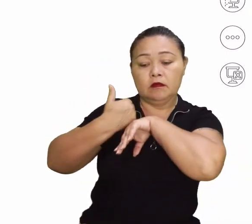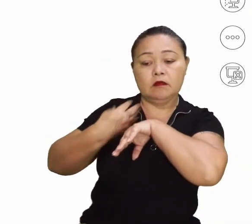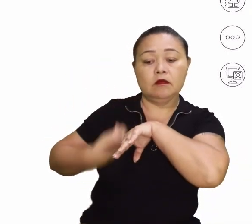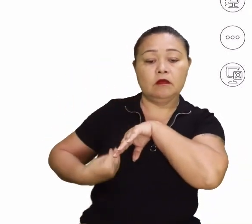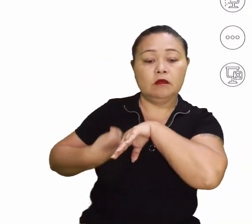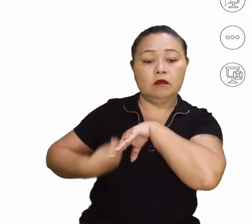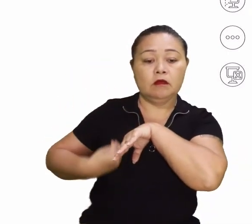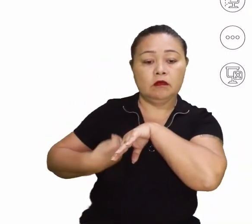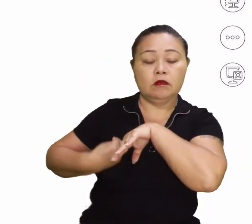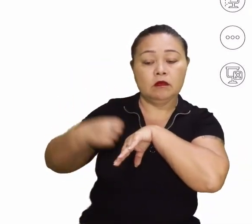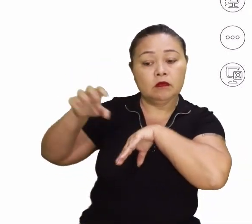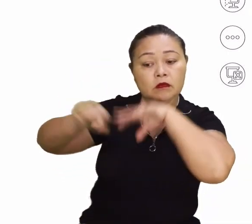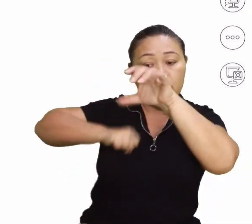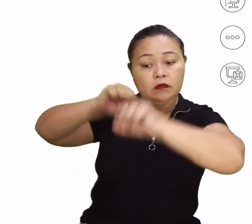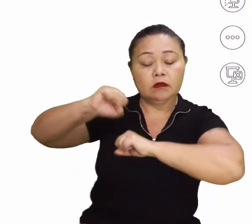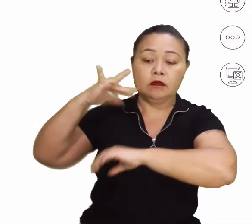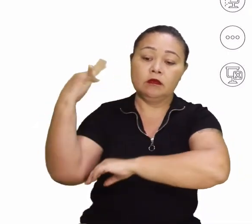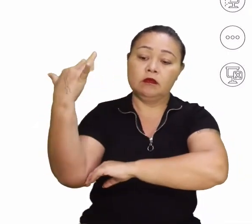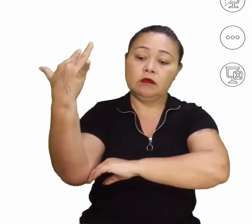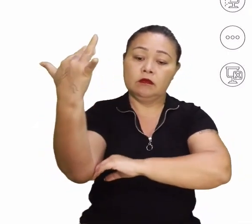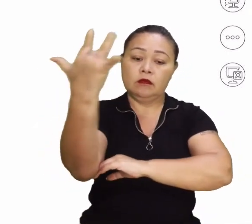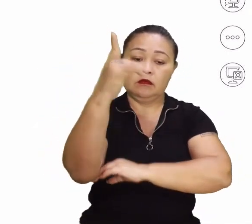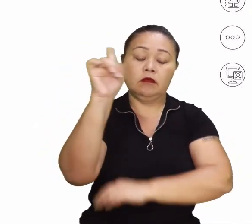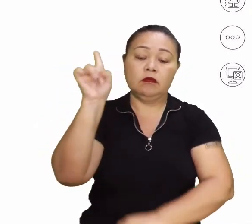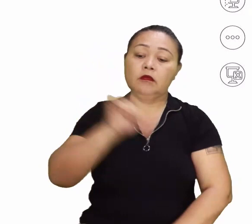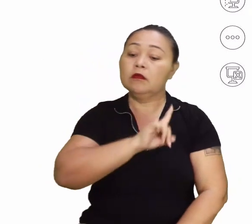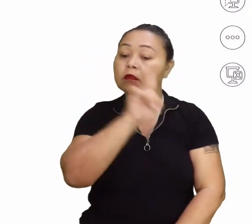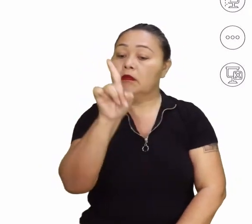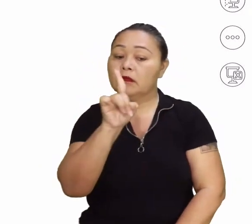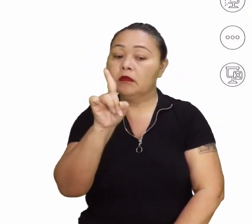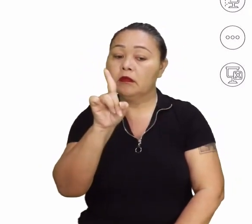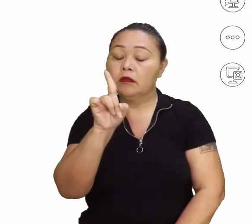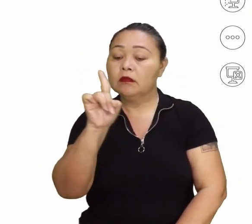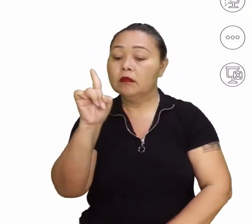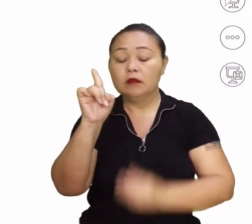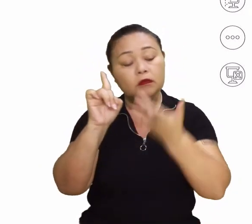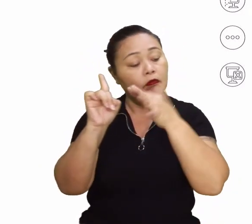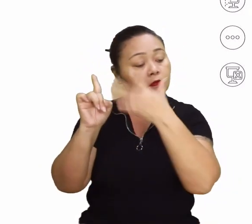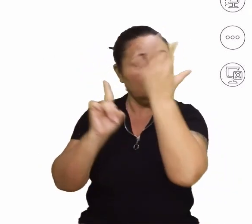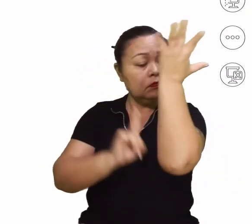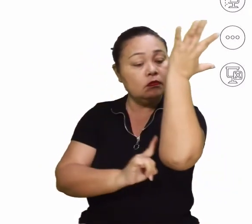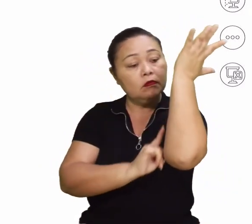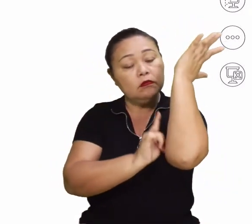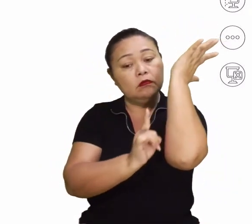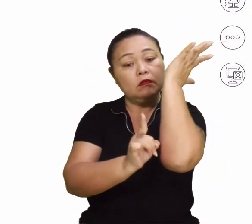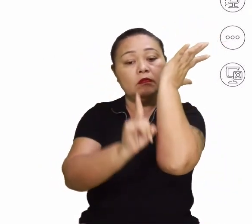vive da floresta em pé, ele vai lá, ele sobe no pé de